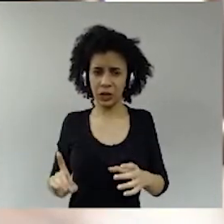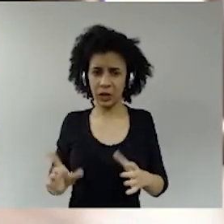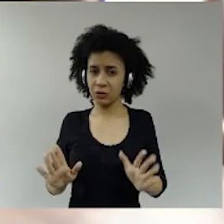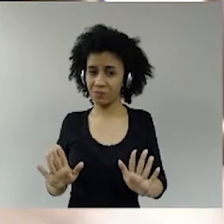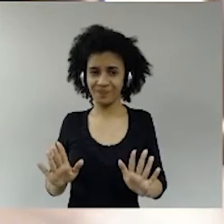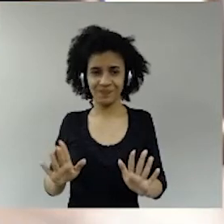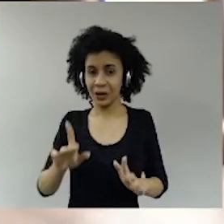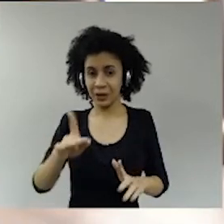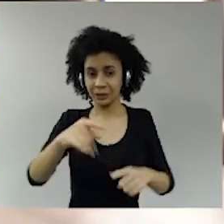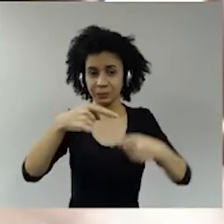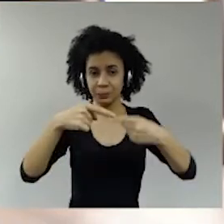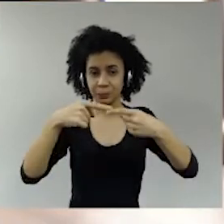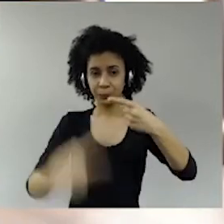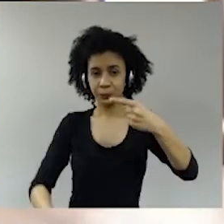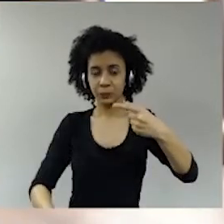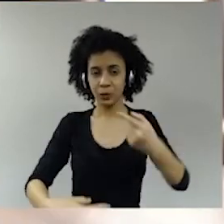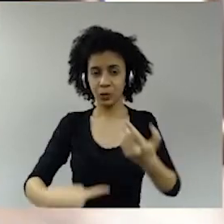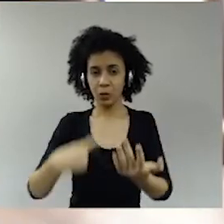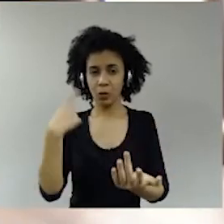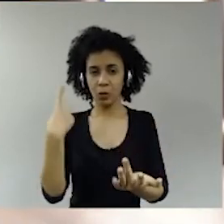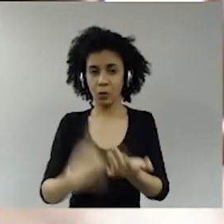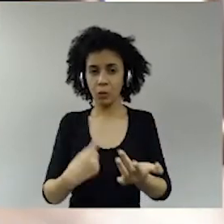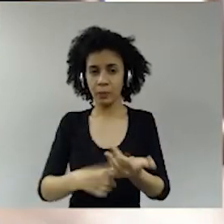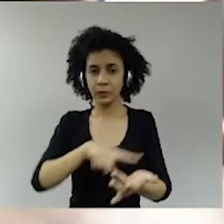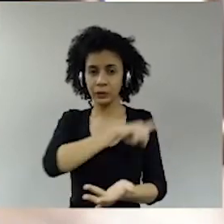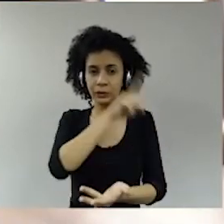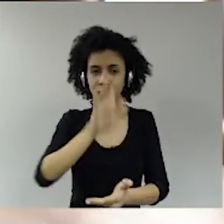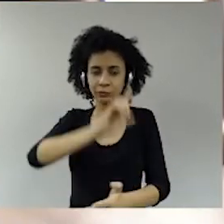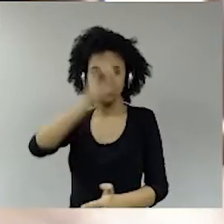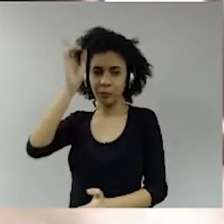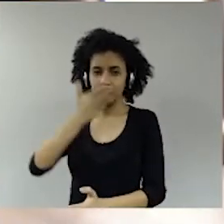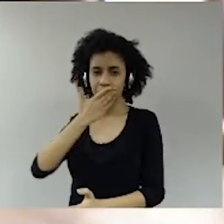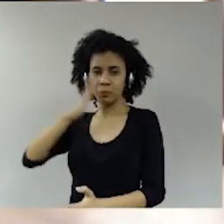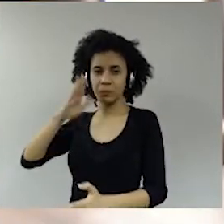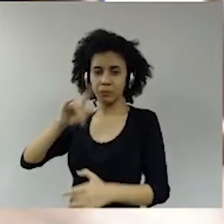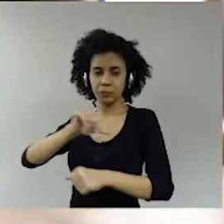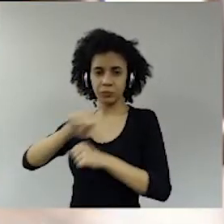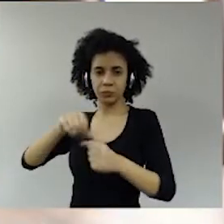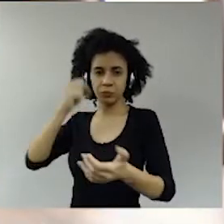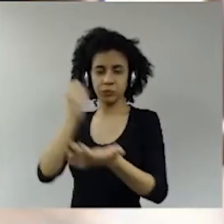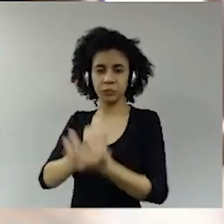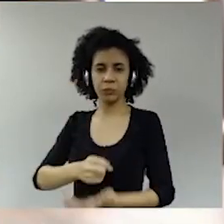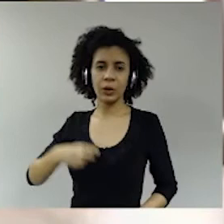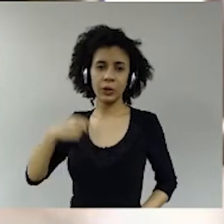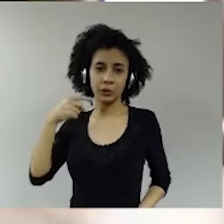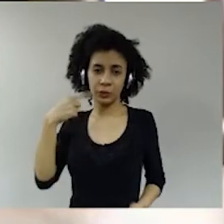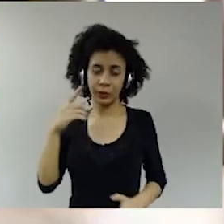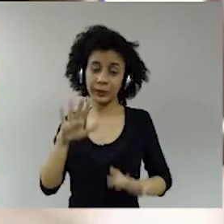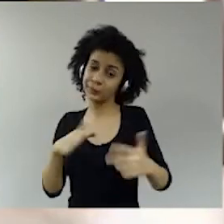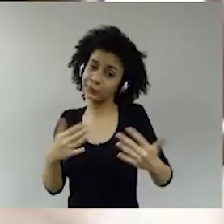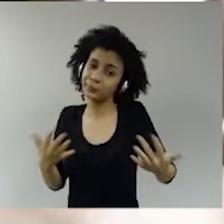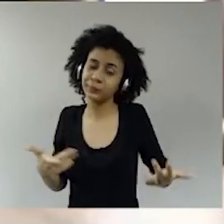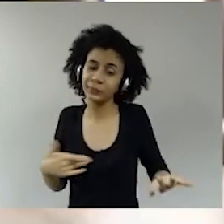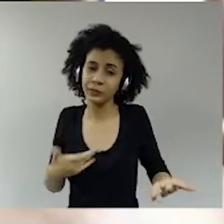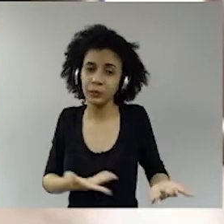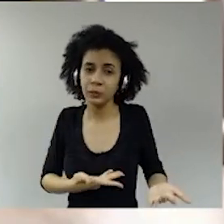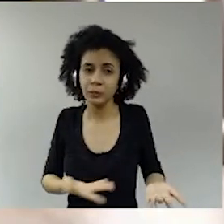o compromisso prestado no dia em que se tornou advogado. E neste caso, meus amigos,